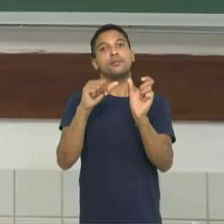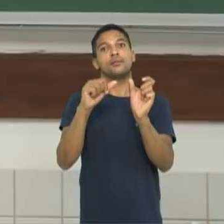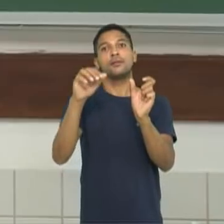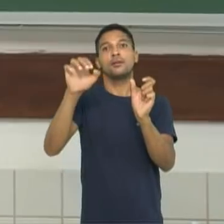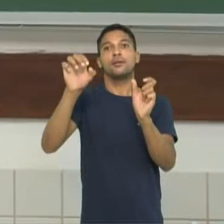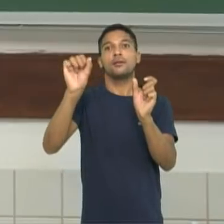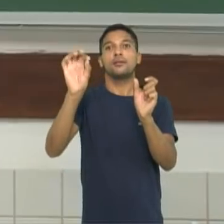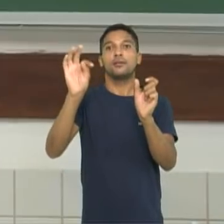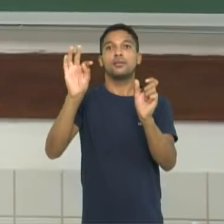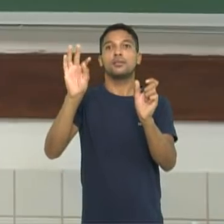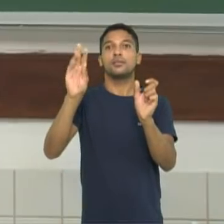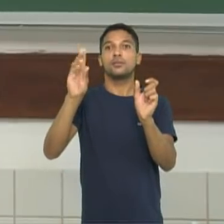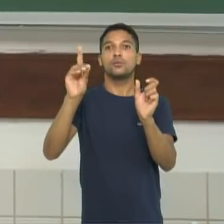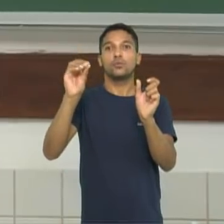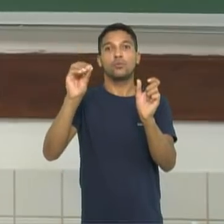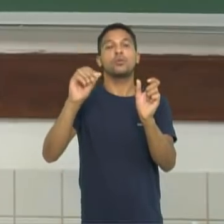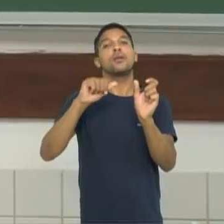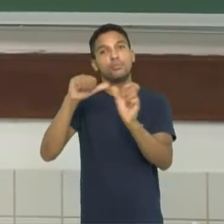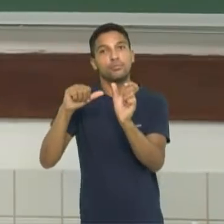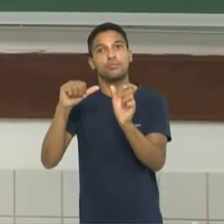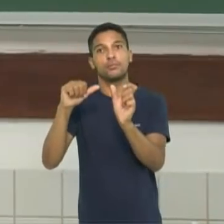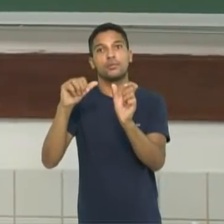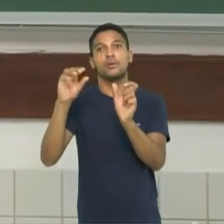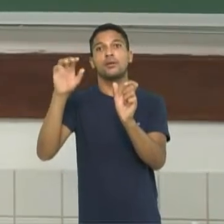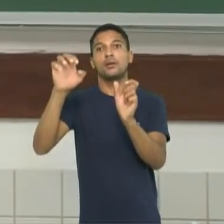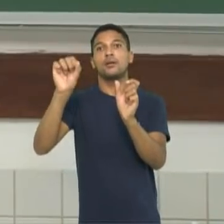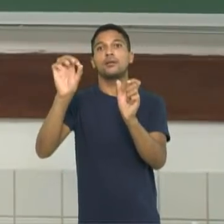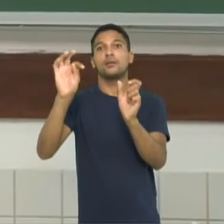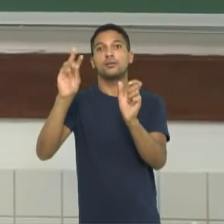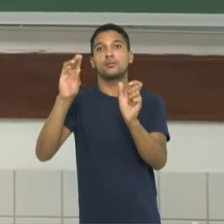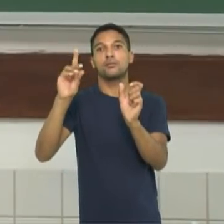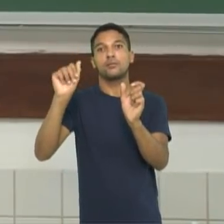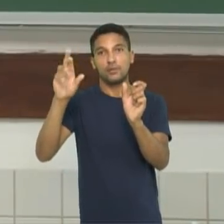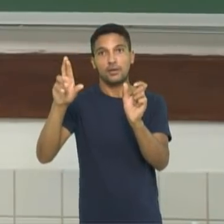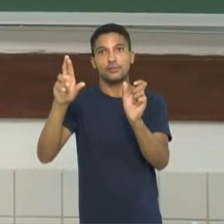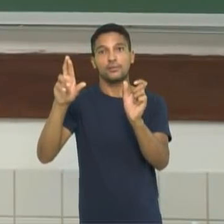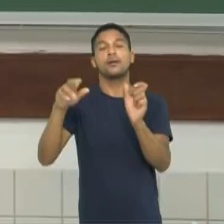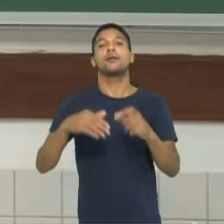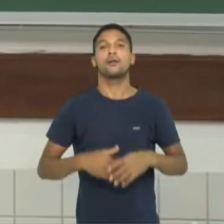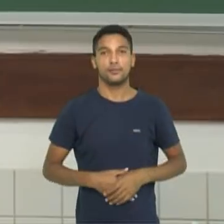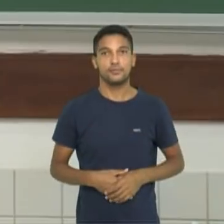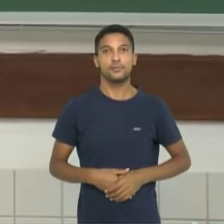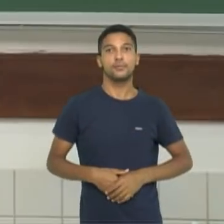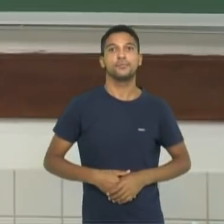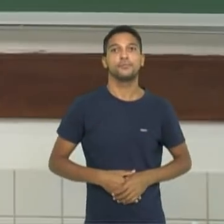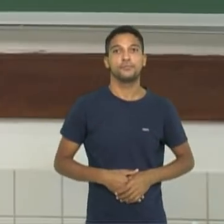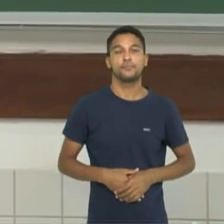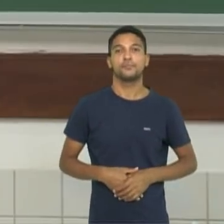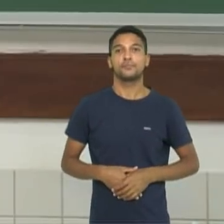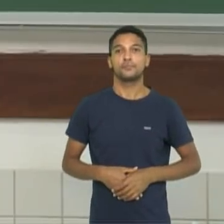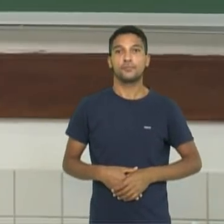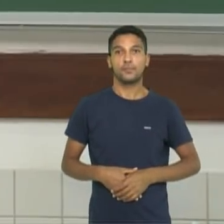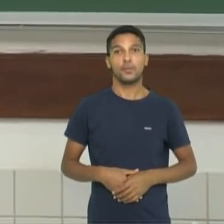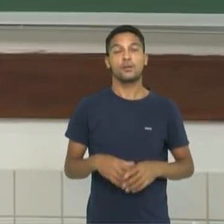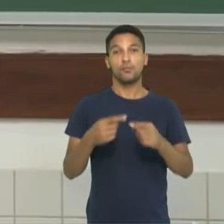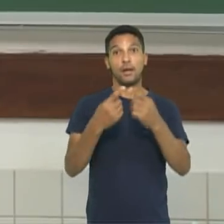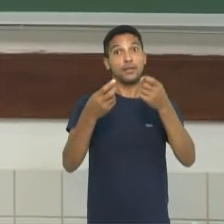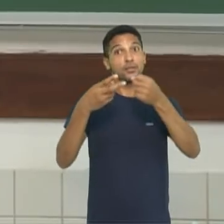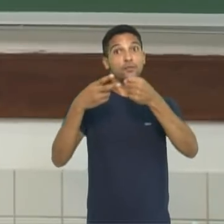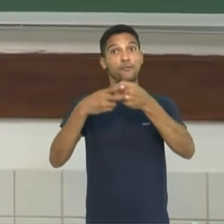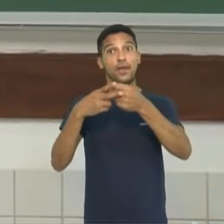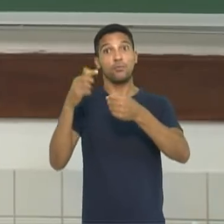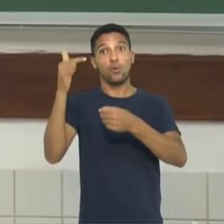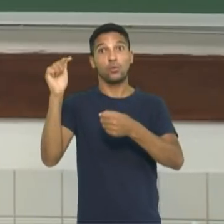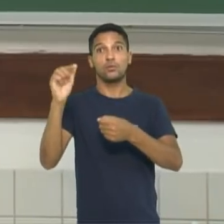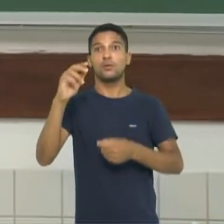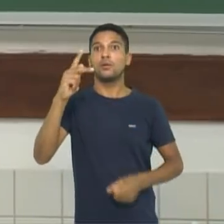é o verbo pôr, né? Ele veio de poner, poer, né? E aí, com o tempo, ele acabou virando pôr. E ele considera-se